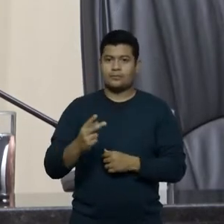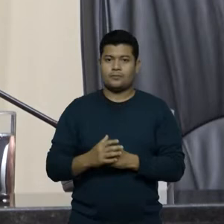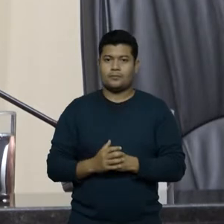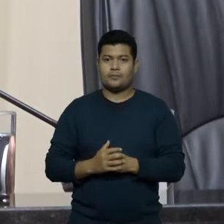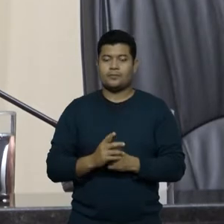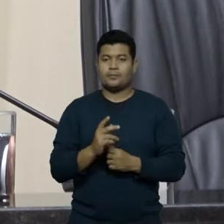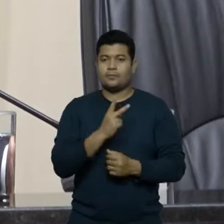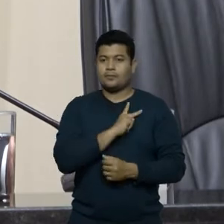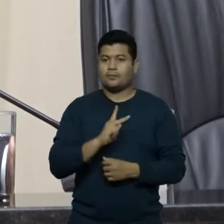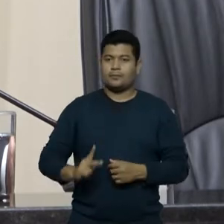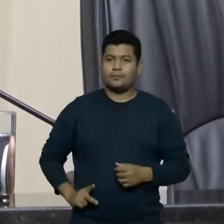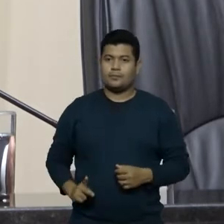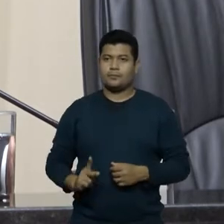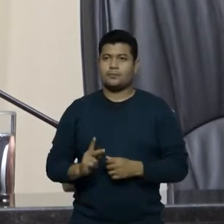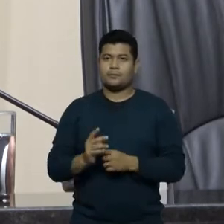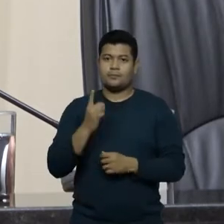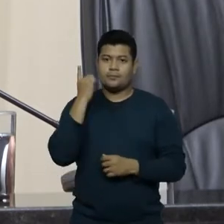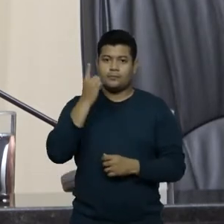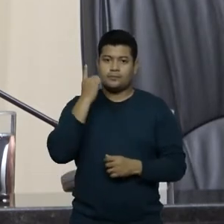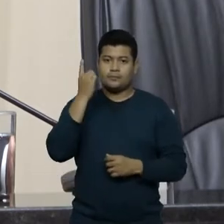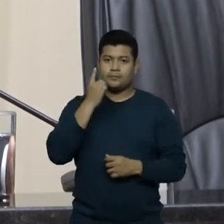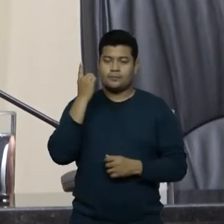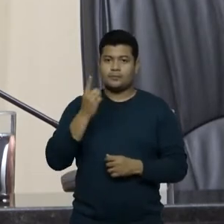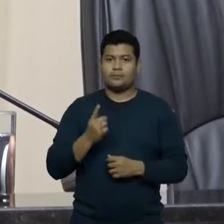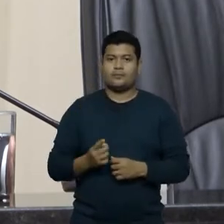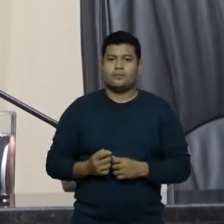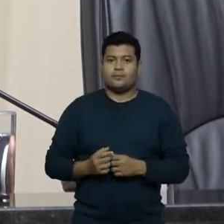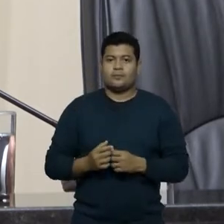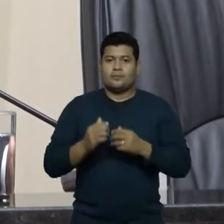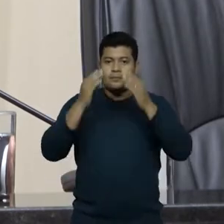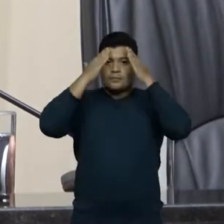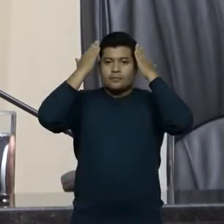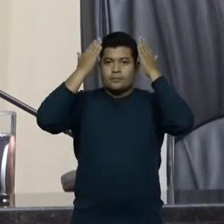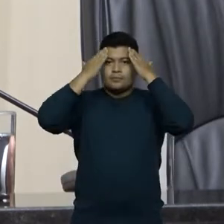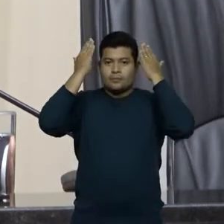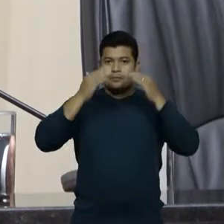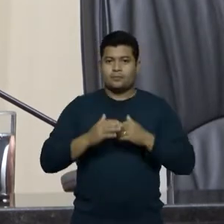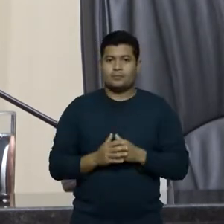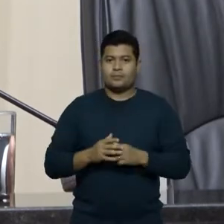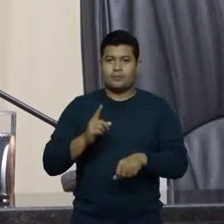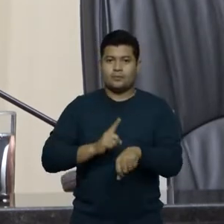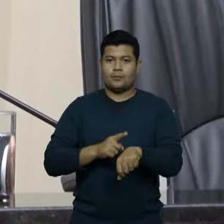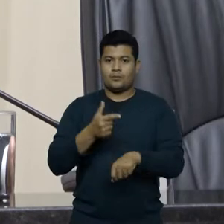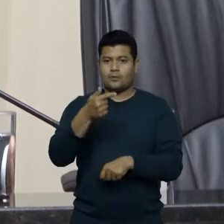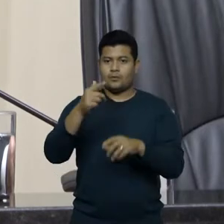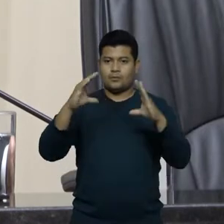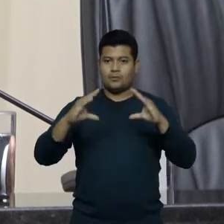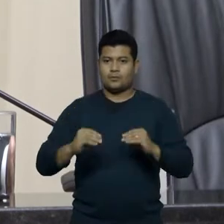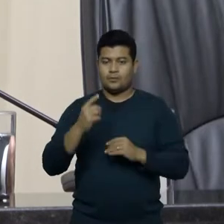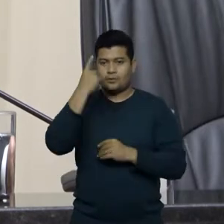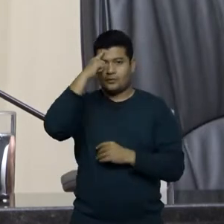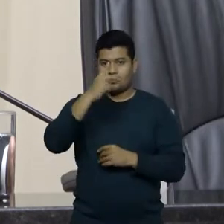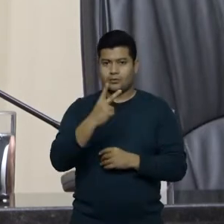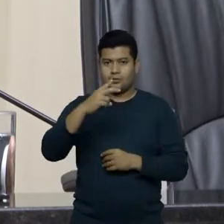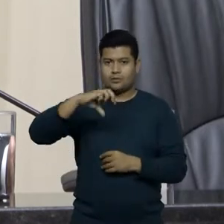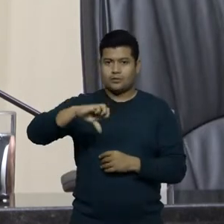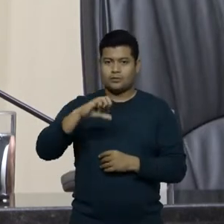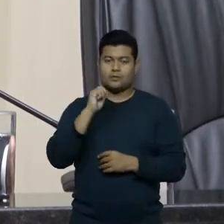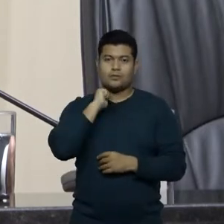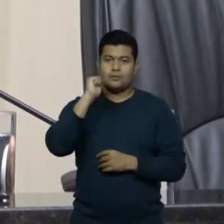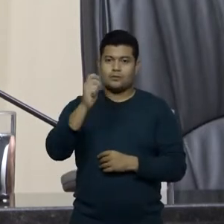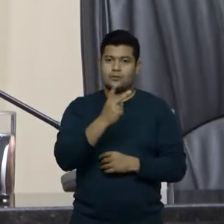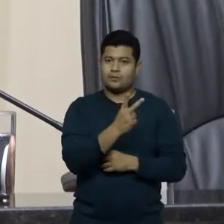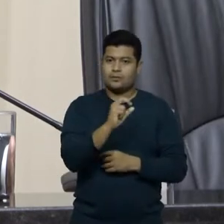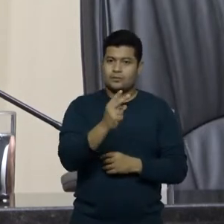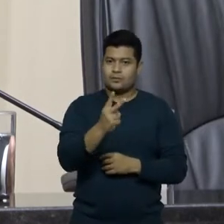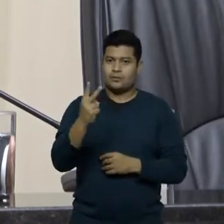sobre a presidência Deputado José Milton Scheffer às dezenove horas do dia 29 do mês de Abril do